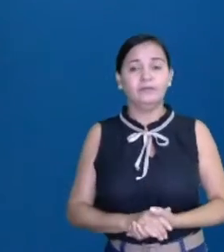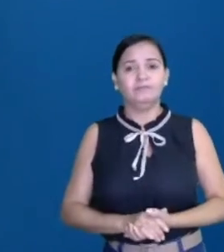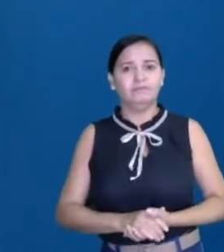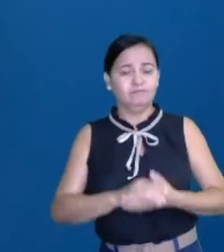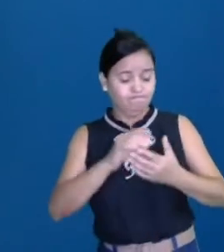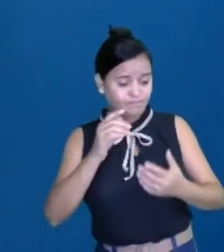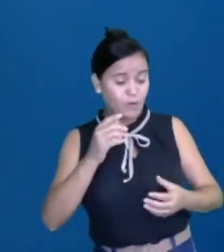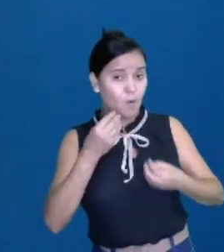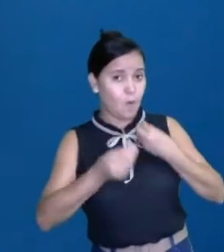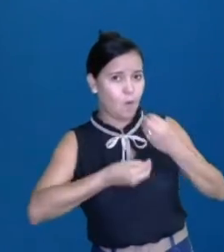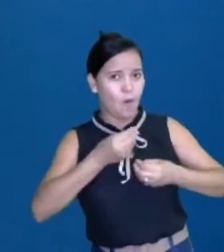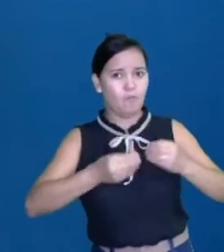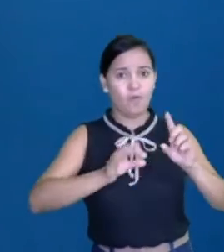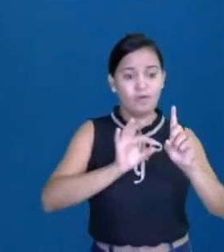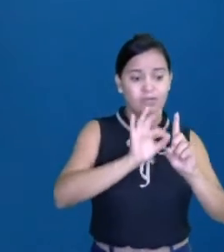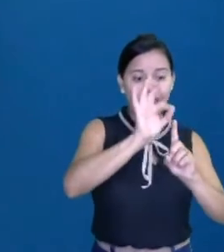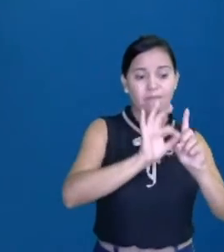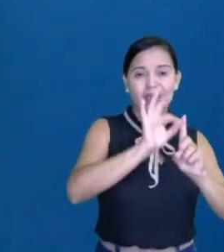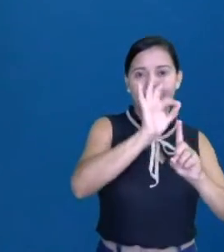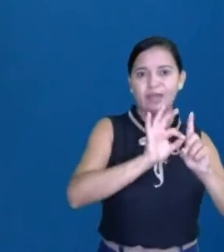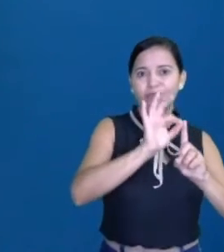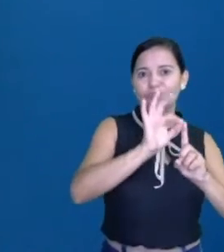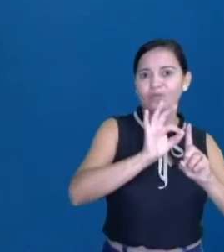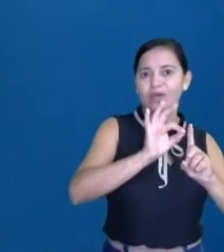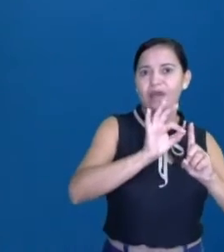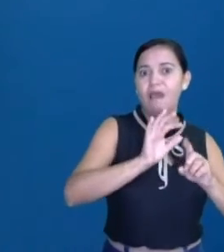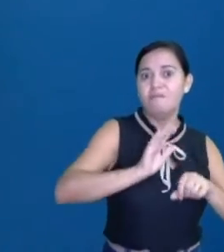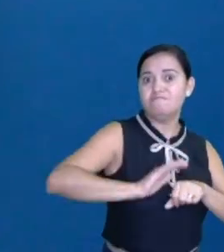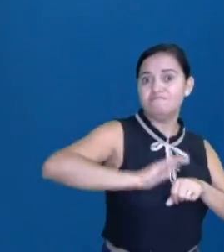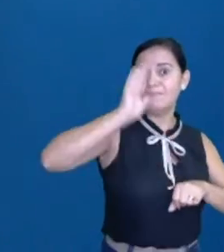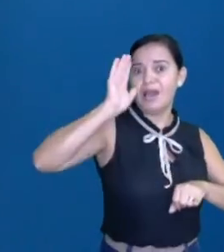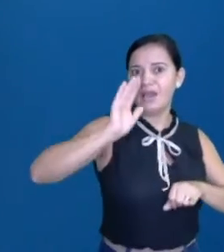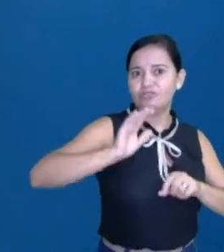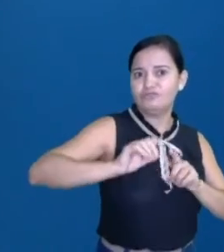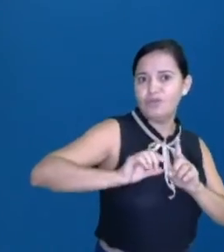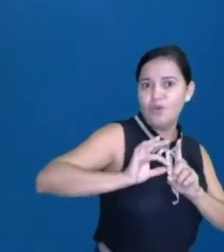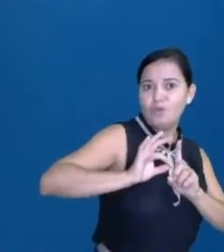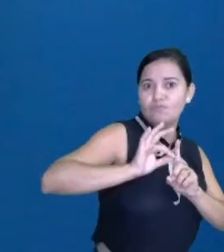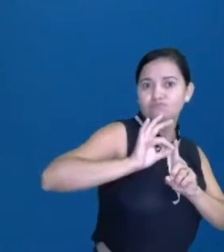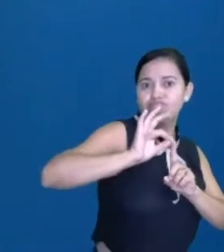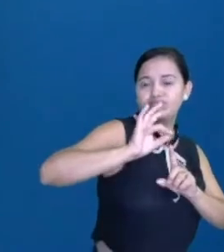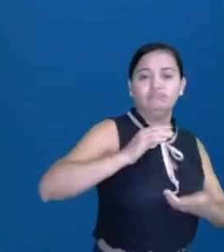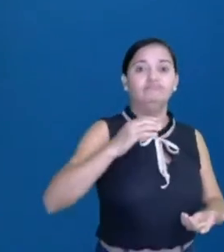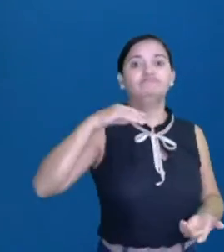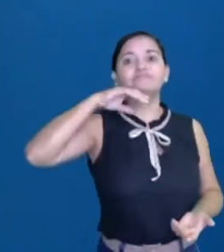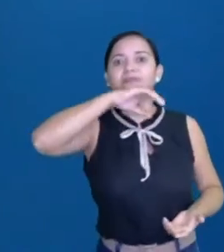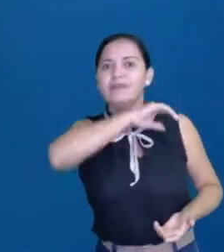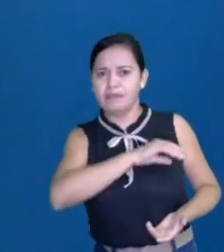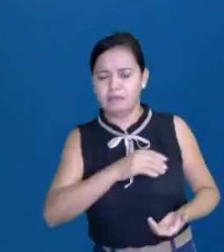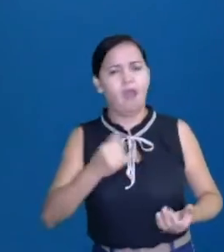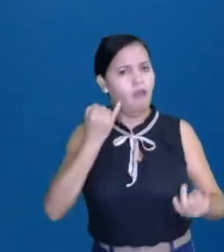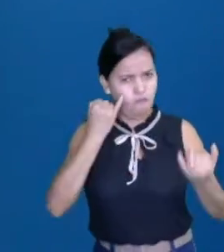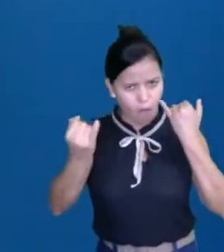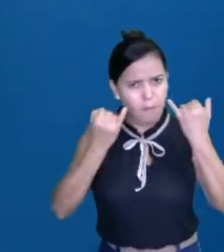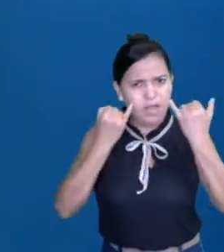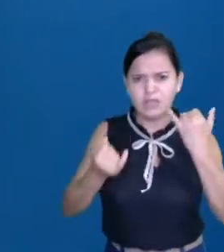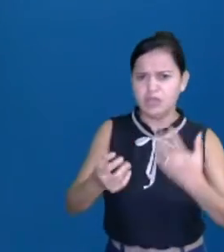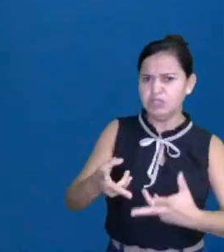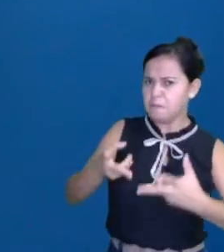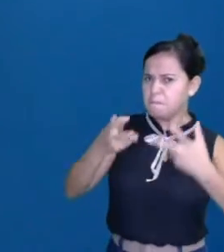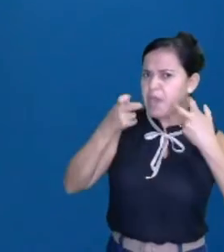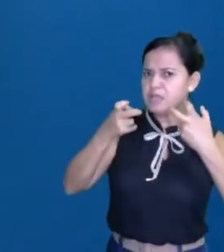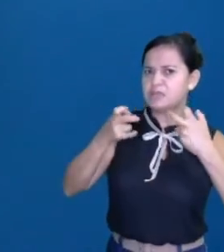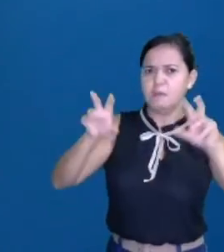de aumentar a temperatura média do nosso planeta. Então, só por essas informações, gente, a gente já percebe como essa é